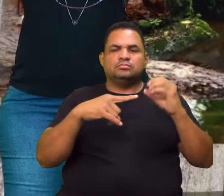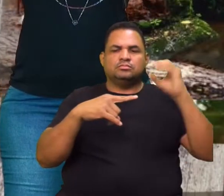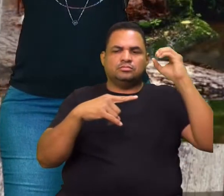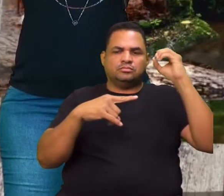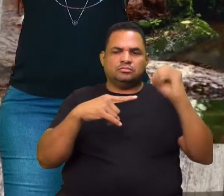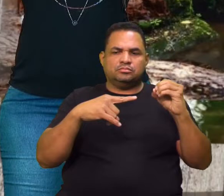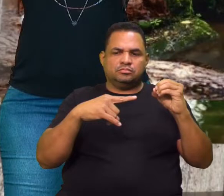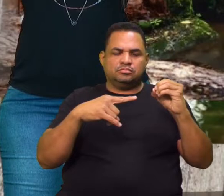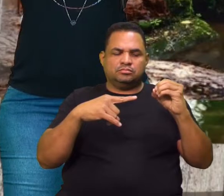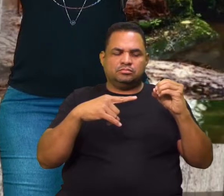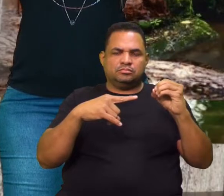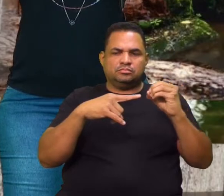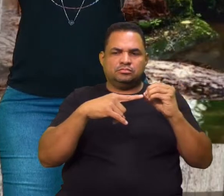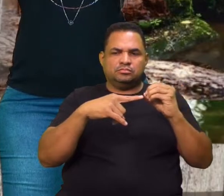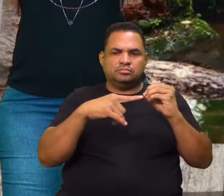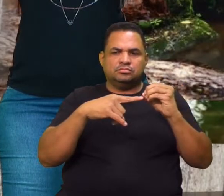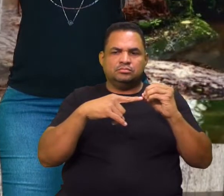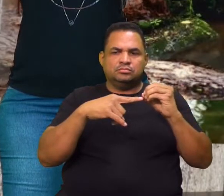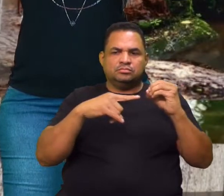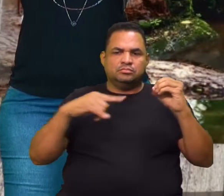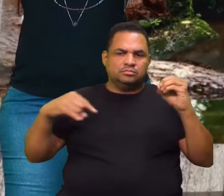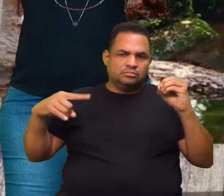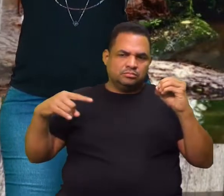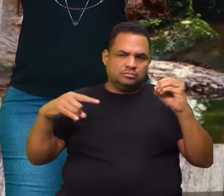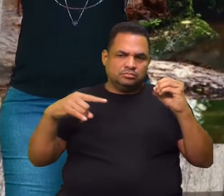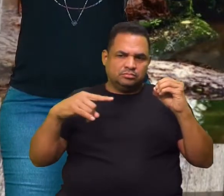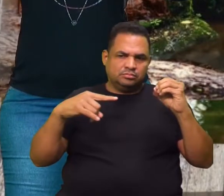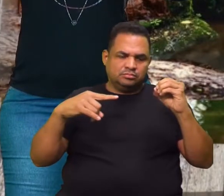O ovócito secundário tá paradinho ali.